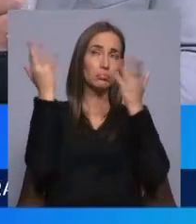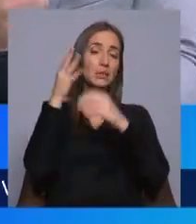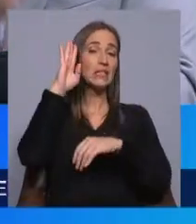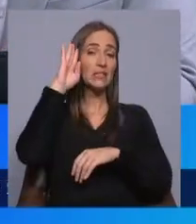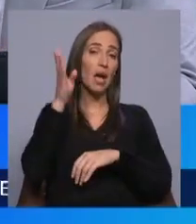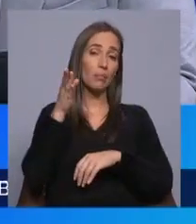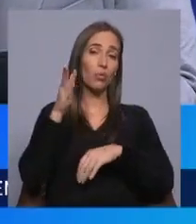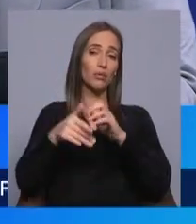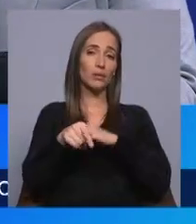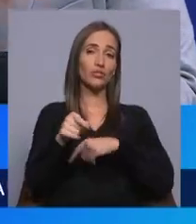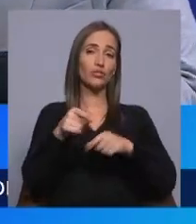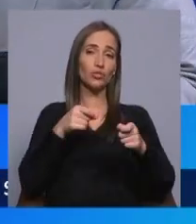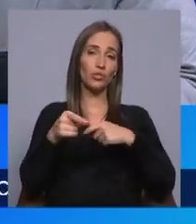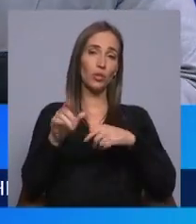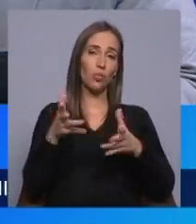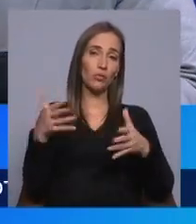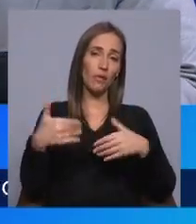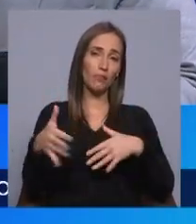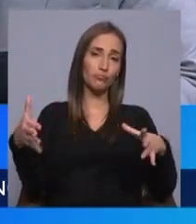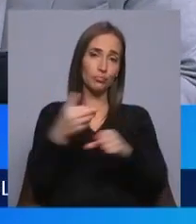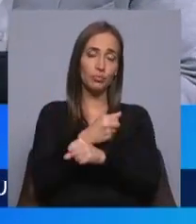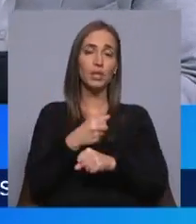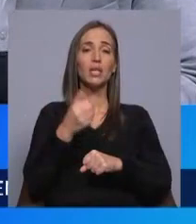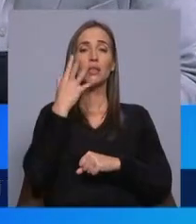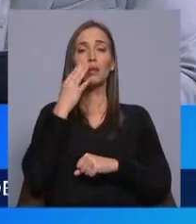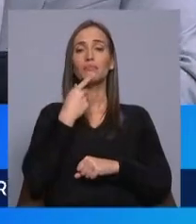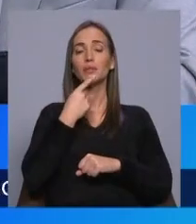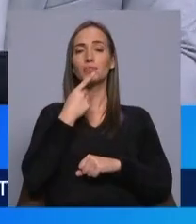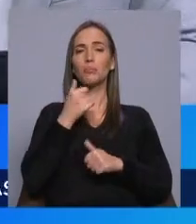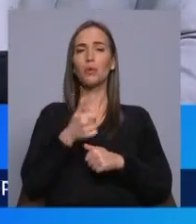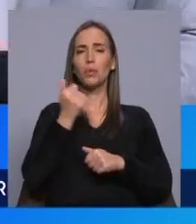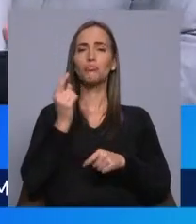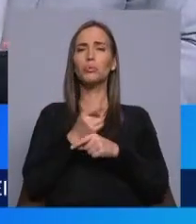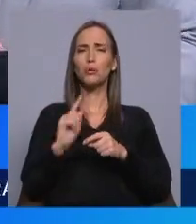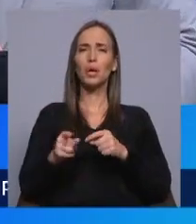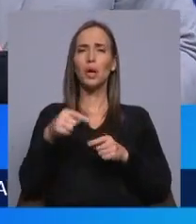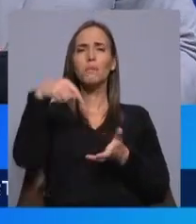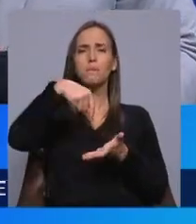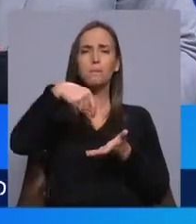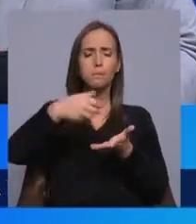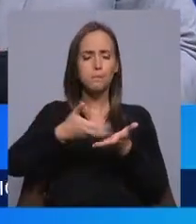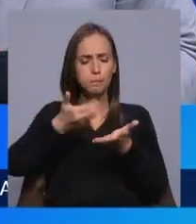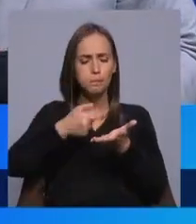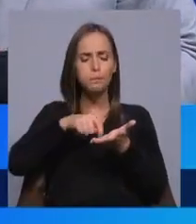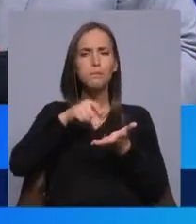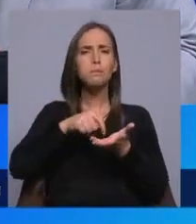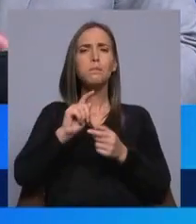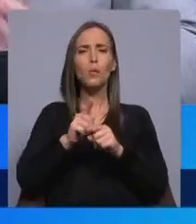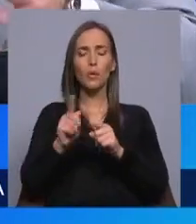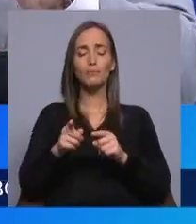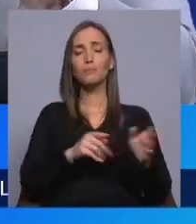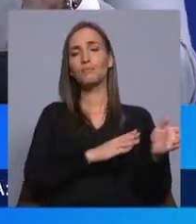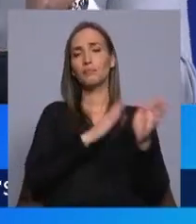finais destas estrelas. Portanto, vamos tentar perceber melhor o que é que originou este strip estelar. Depois, viajamos também